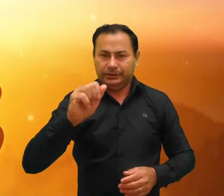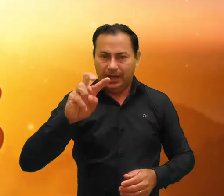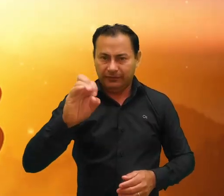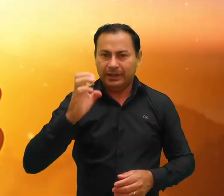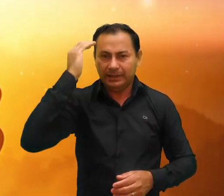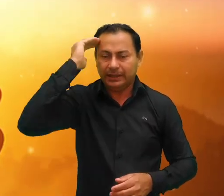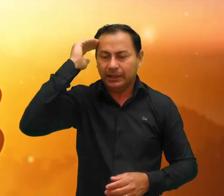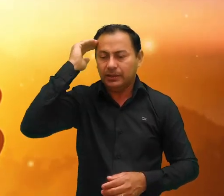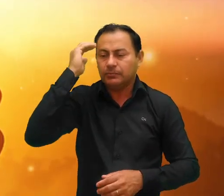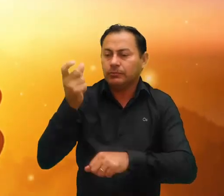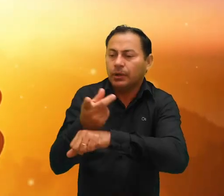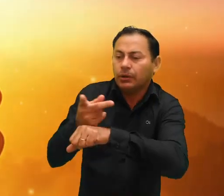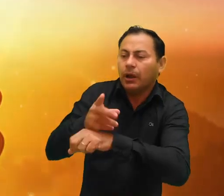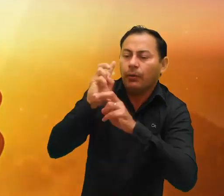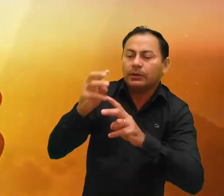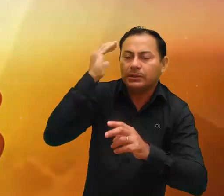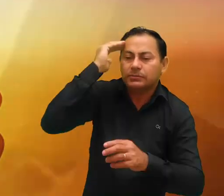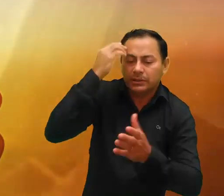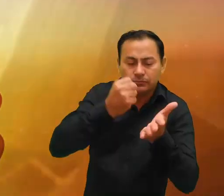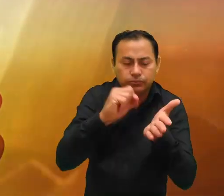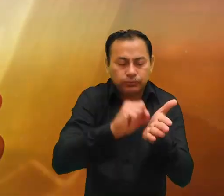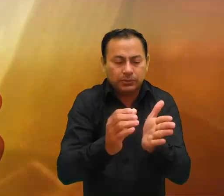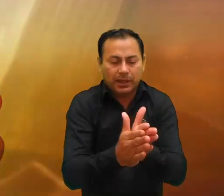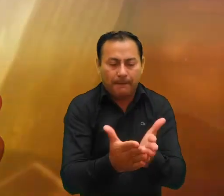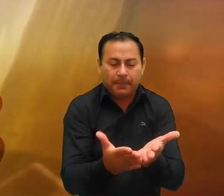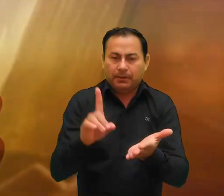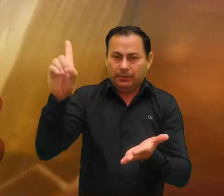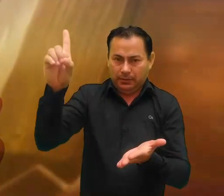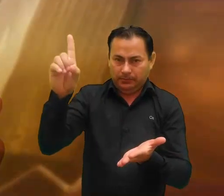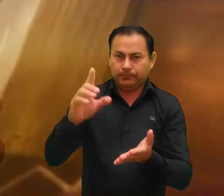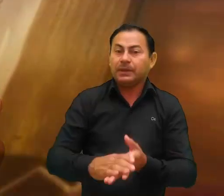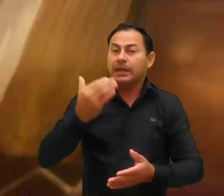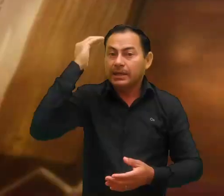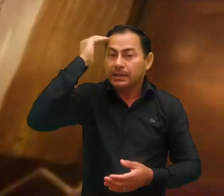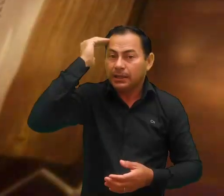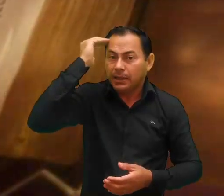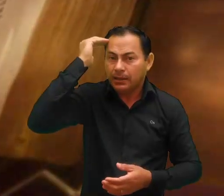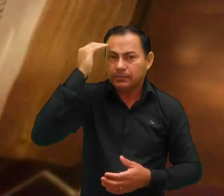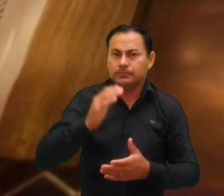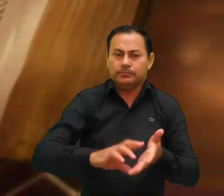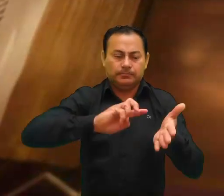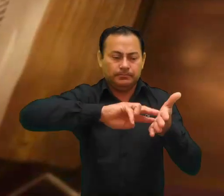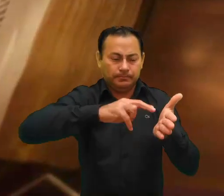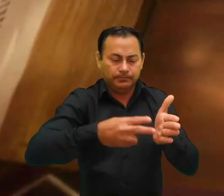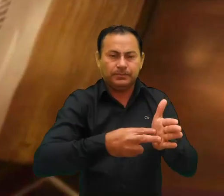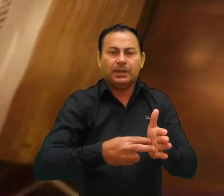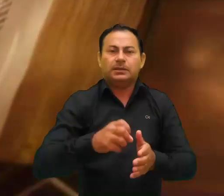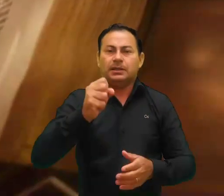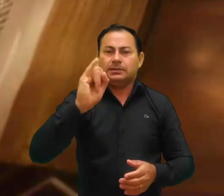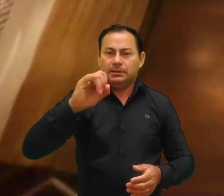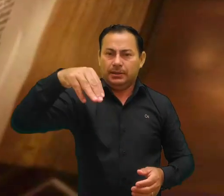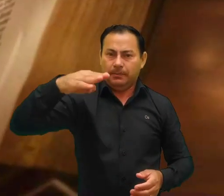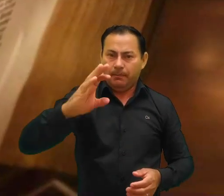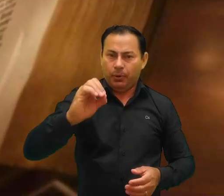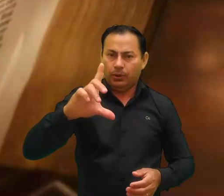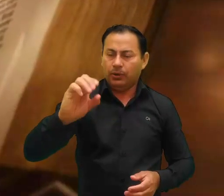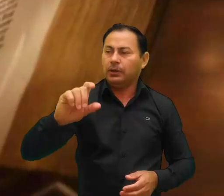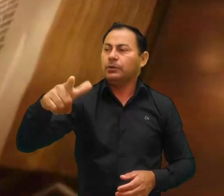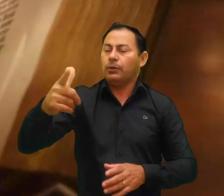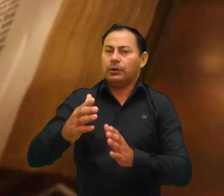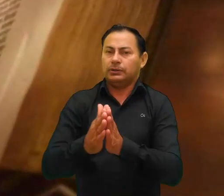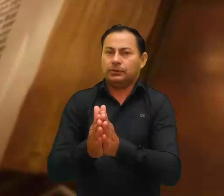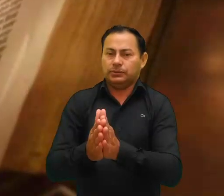bíblicos é buscar outras ocorrências dele nas Escrituras. Se entendermos os significados destes símbolos em